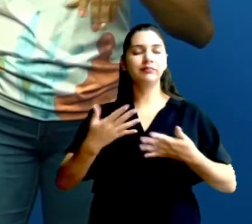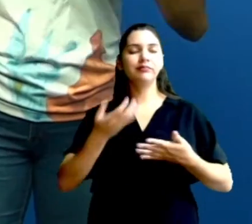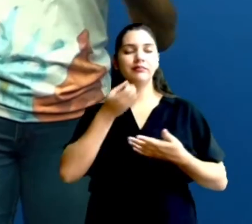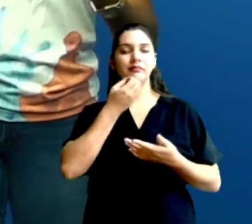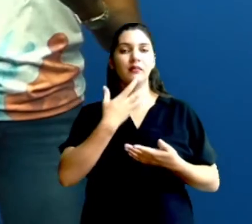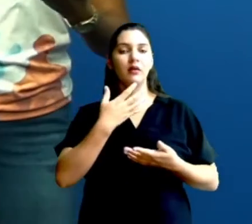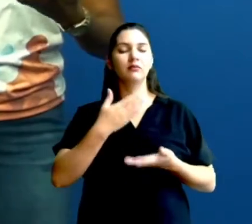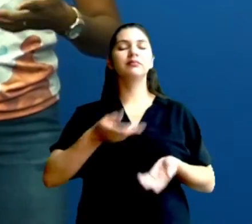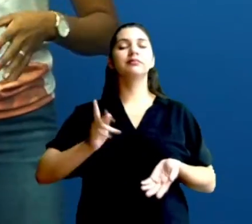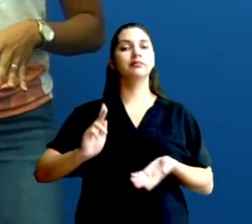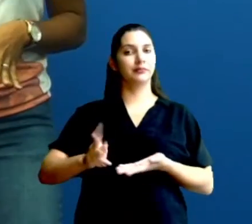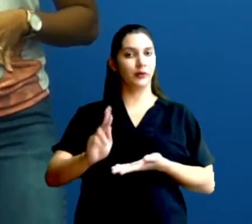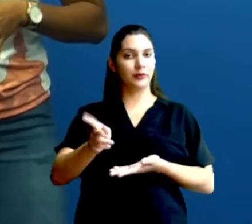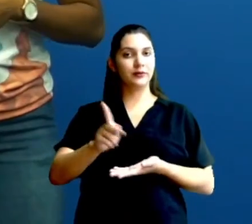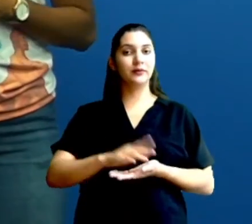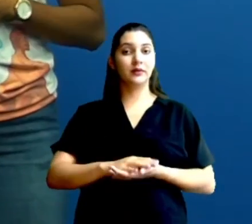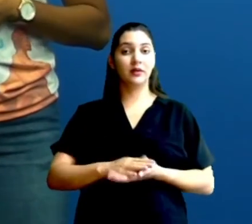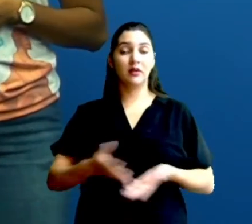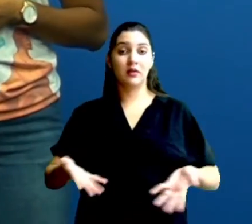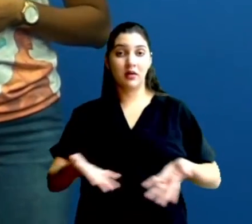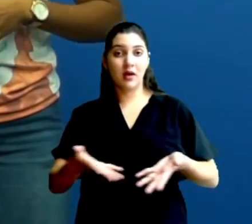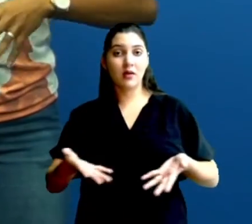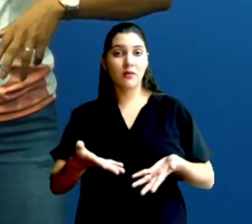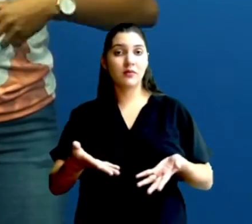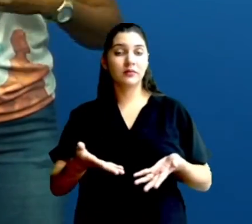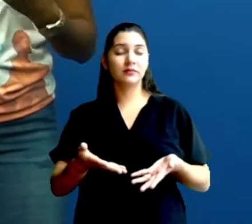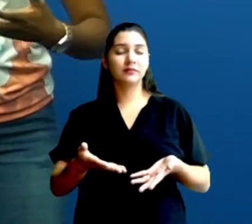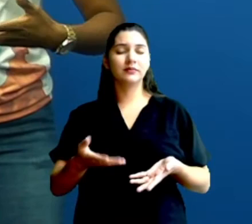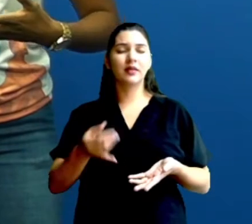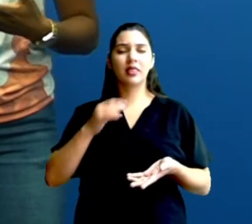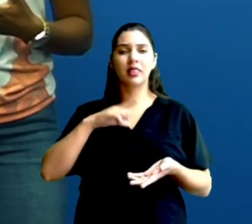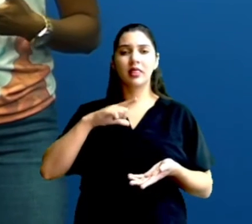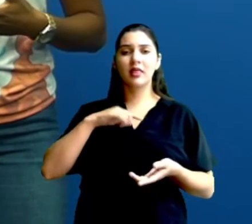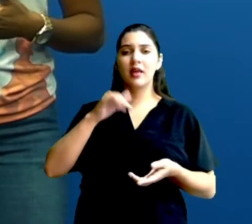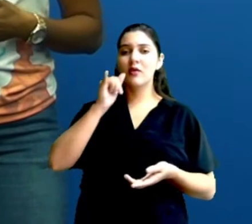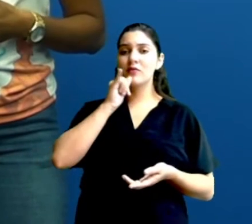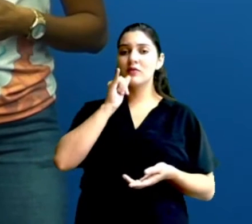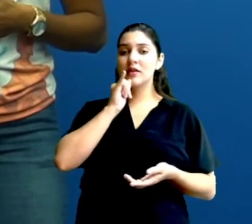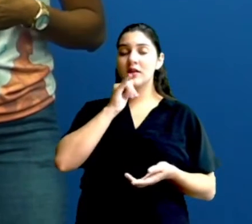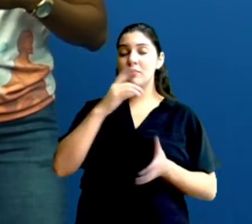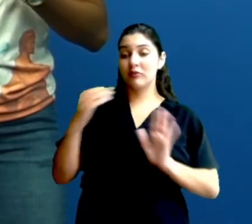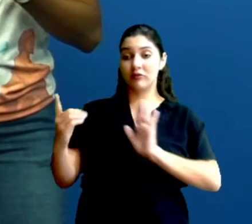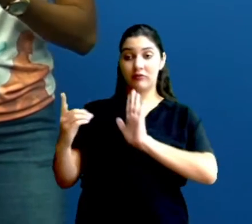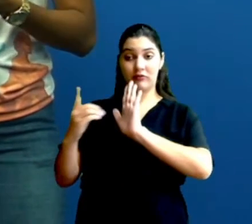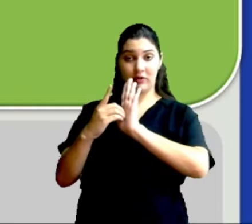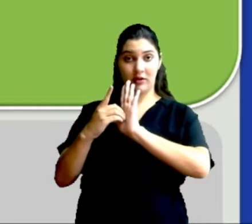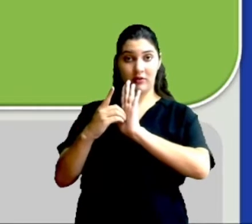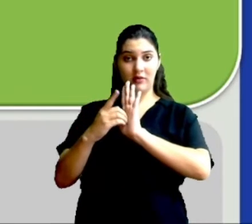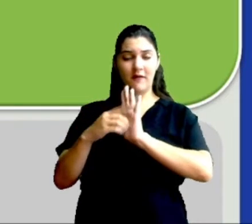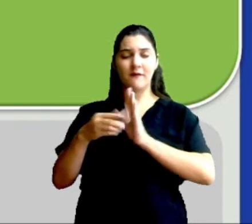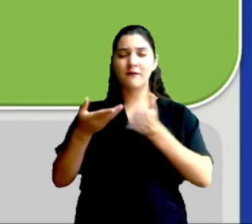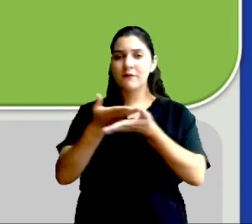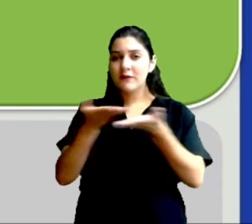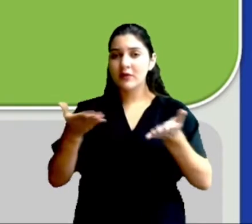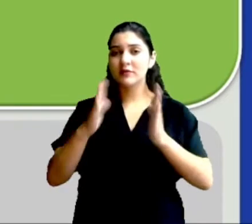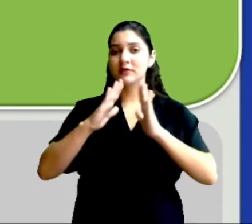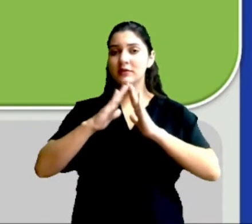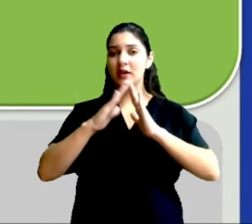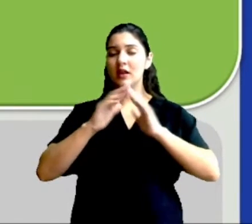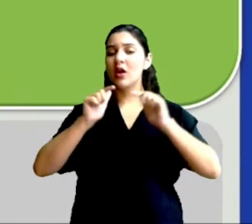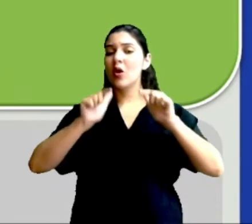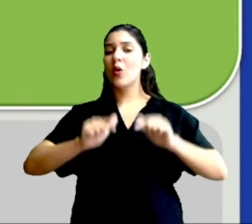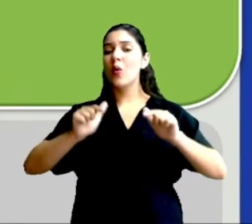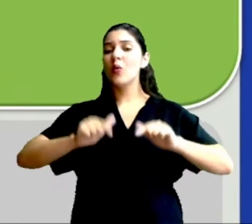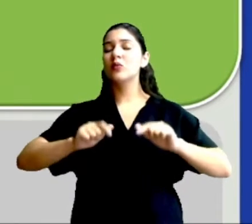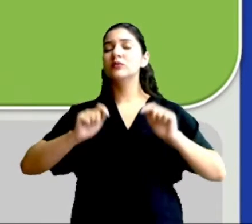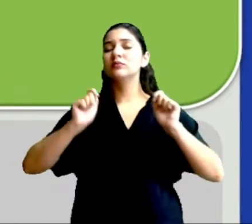Bom, vamos continuar. Agora, gente, os exemplos de denotação. Você aí de casa, onde é que